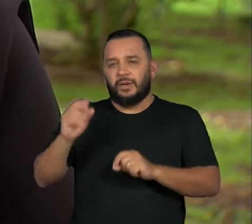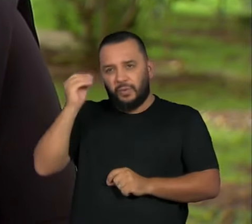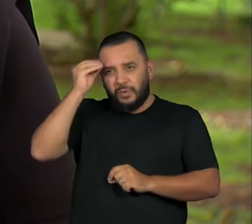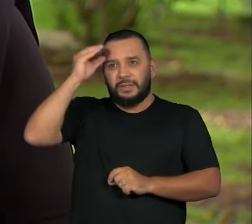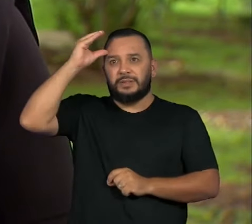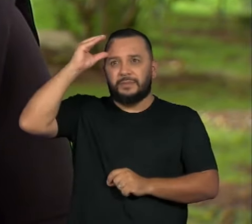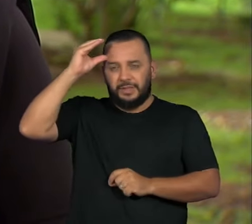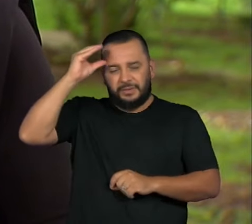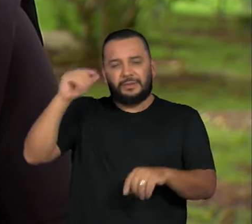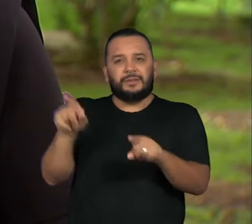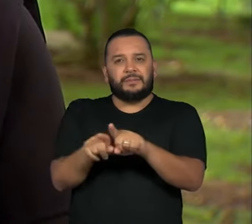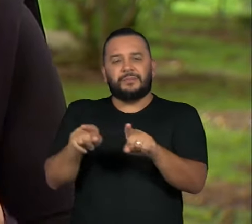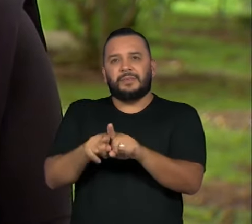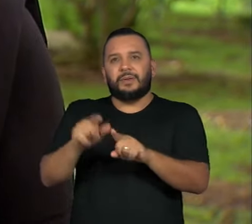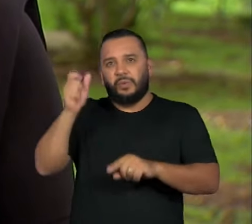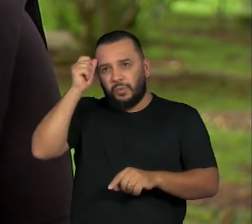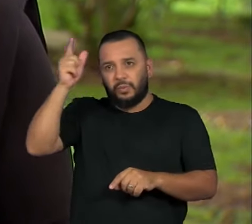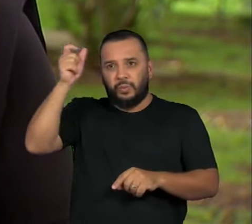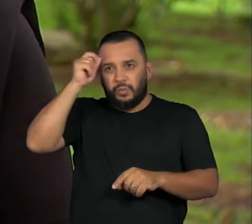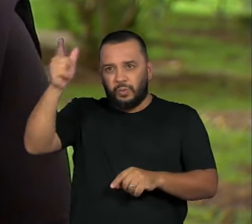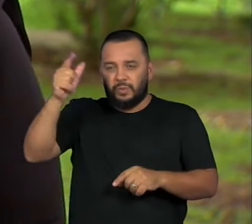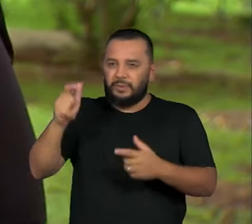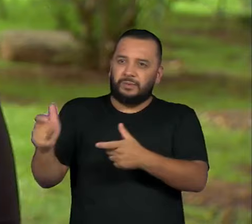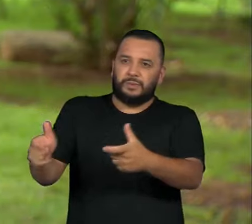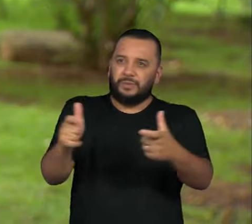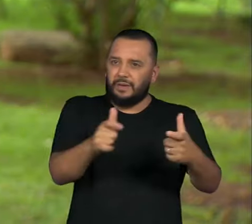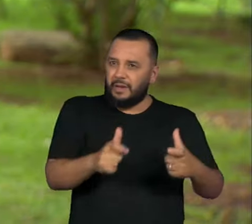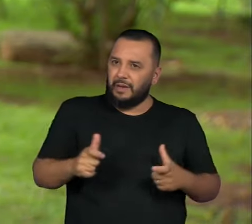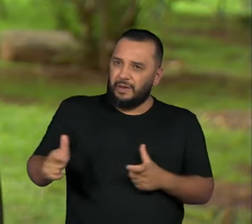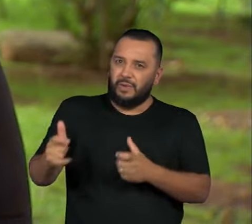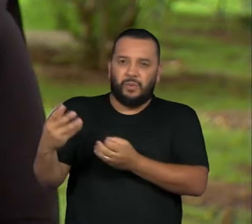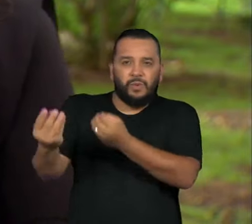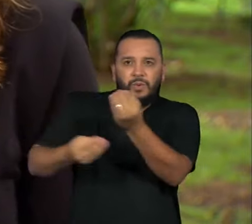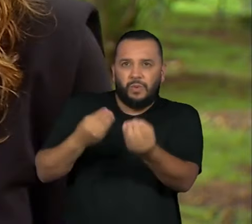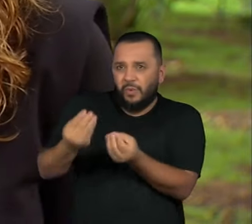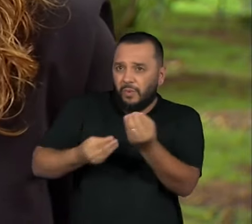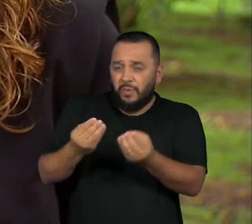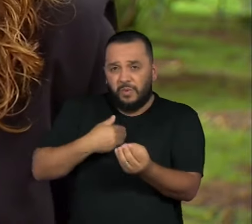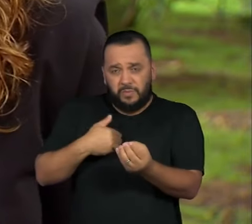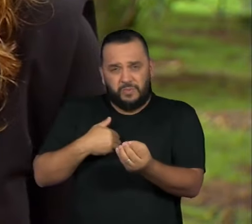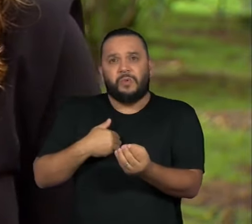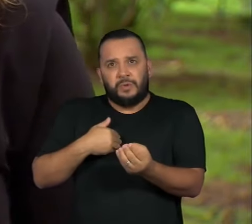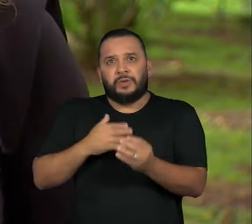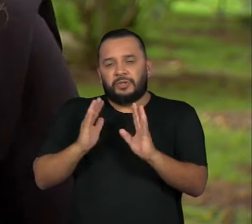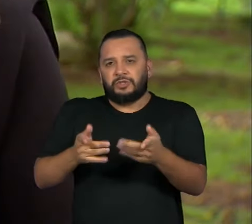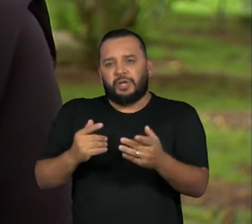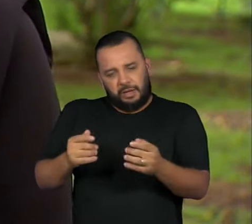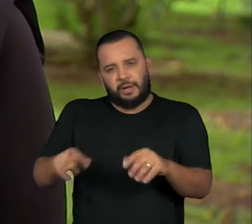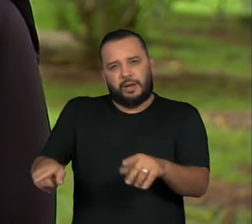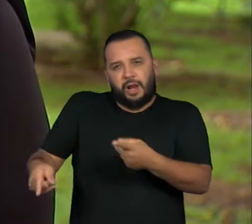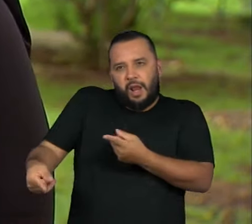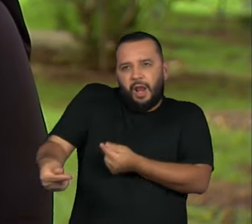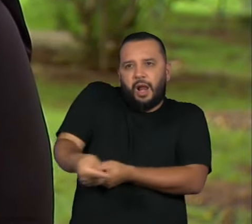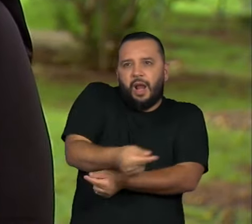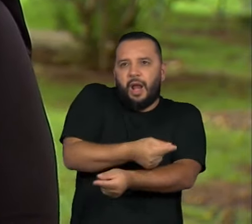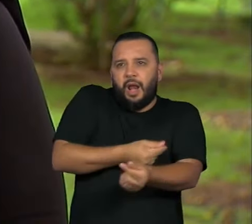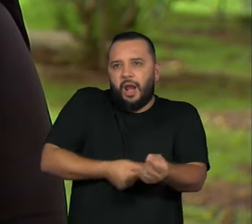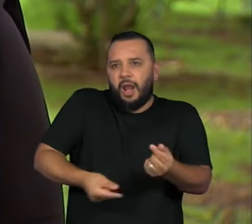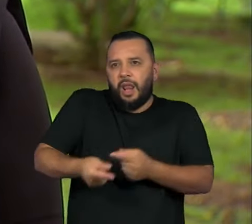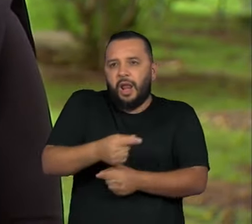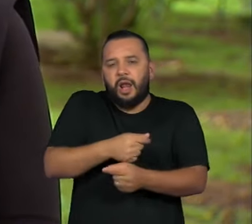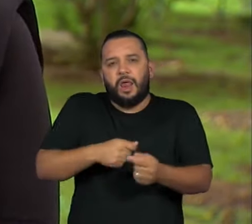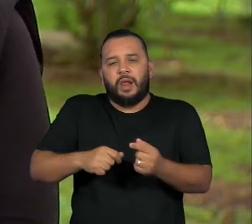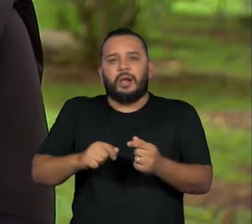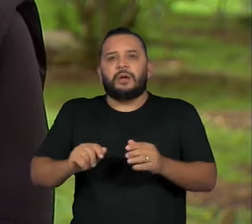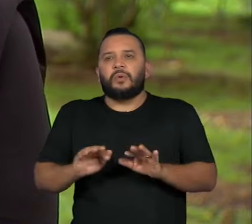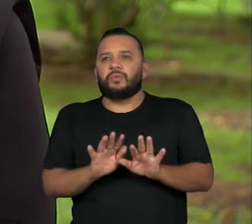local. E o próprio mecanismo que a gente tem, né, de estabelecimento do mercado de carbono, ele só vai ser viável se a